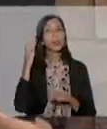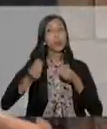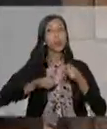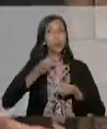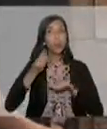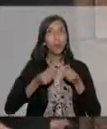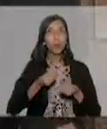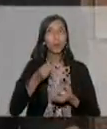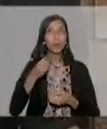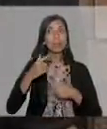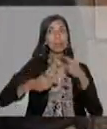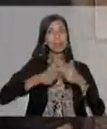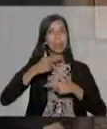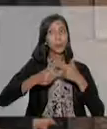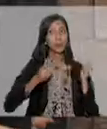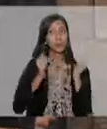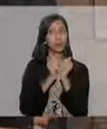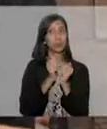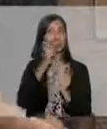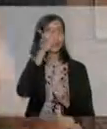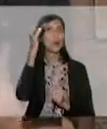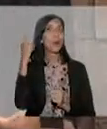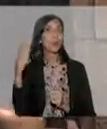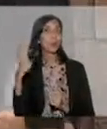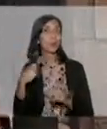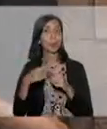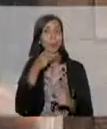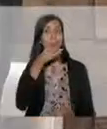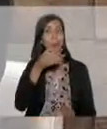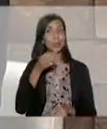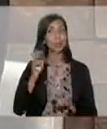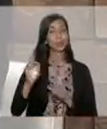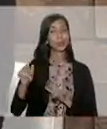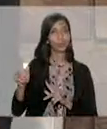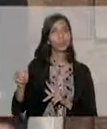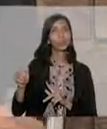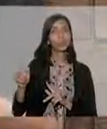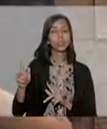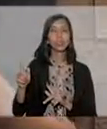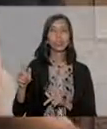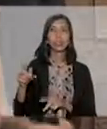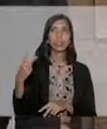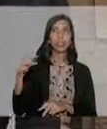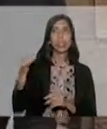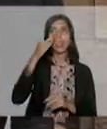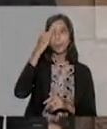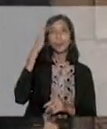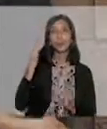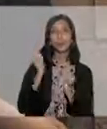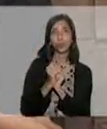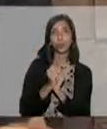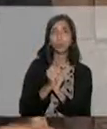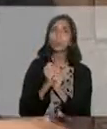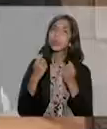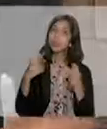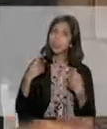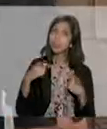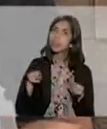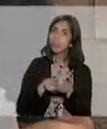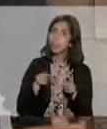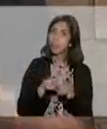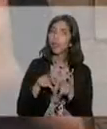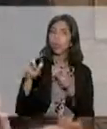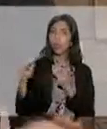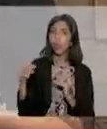como é trabalhar a 4 mãos, assim, porque tem a sua opinião e tem a opinião do seu parceiro, da sua parceira, no caso, e que precisa ter o